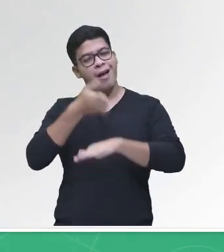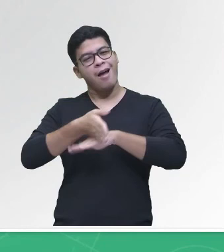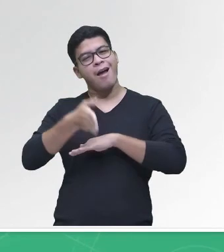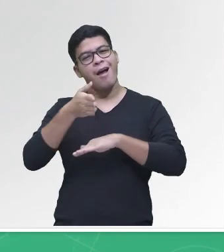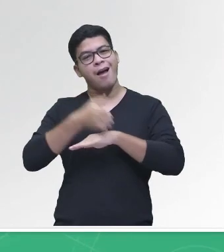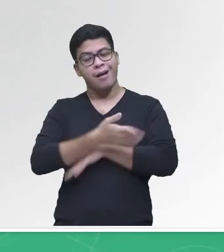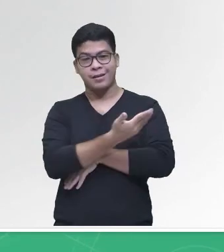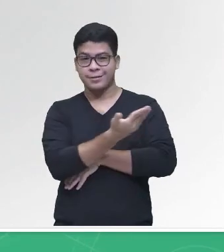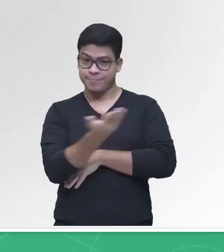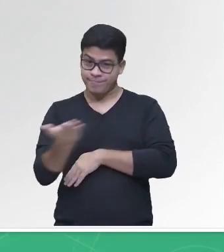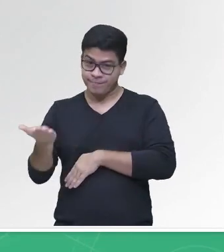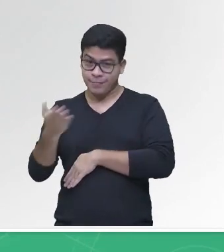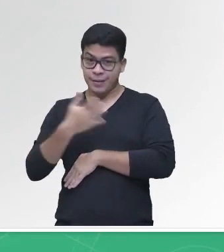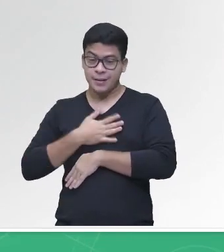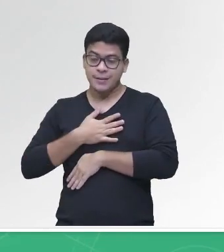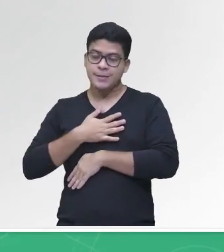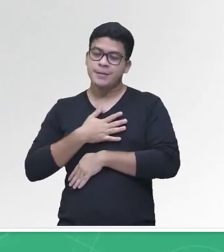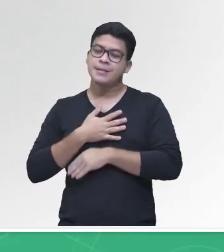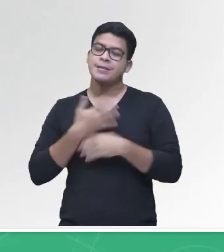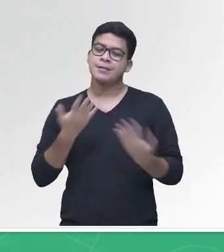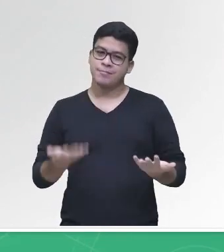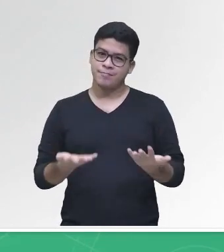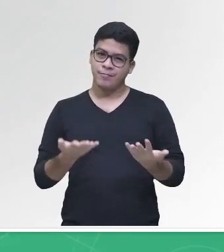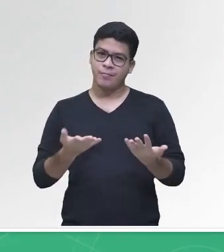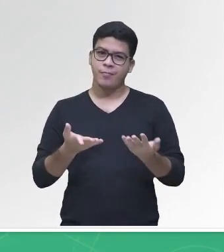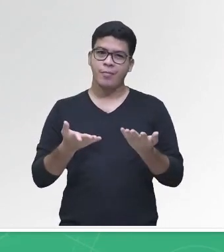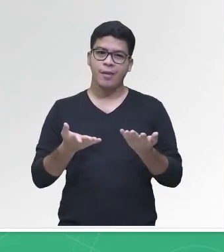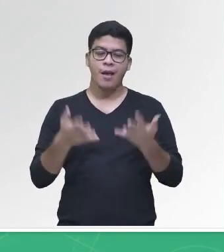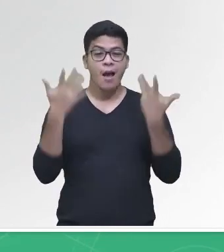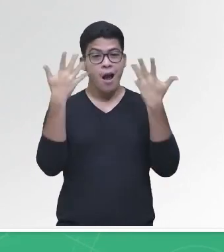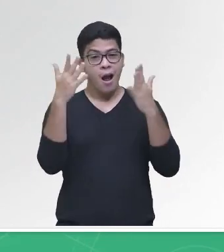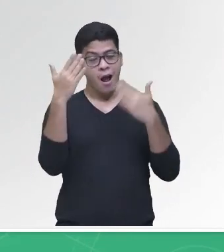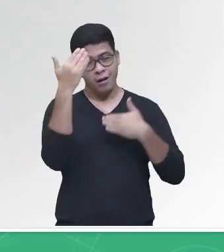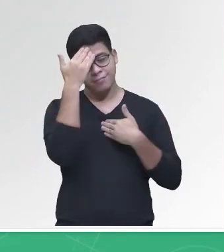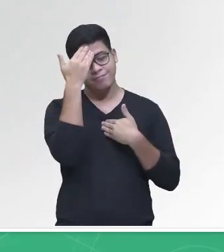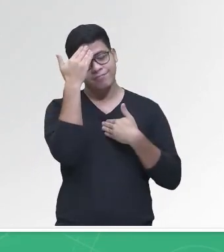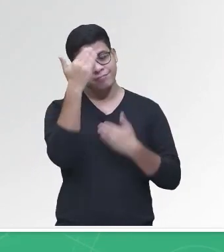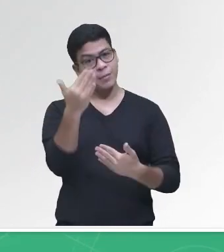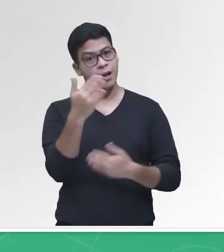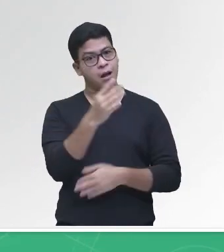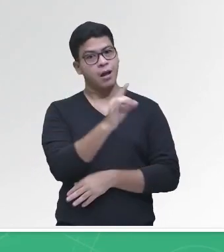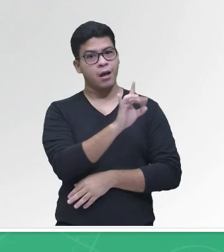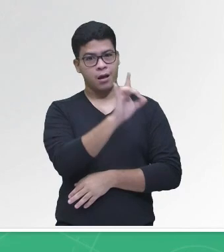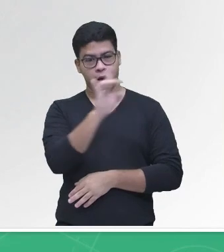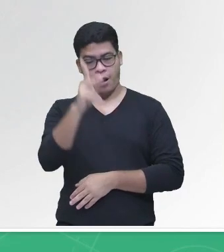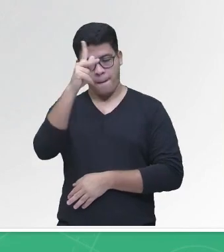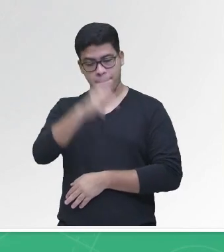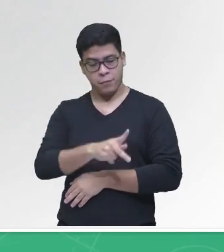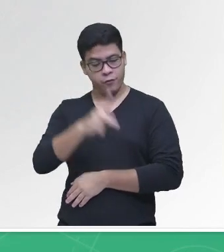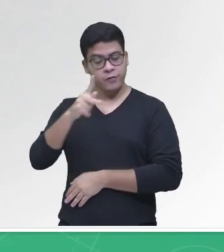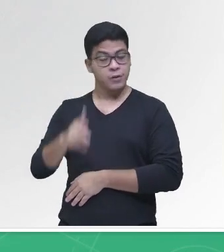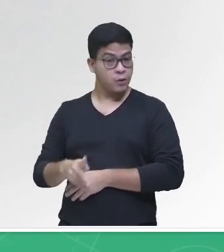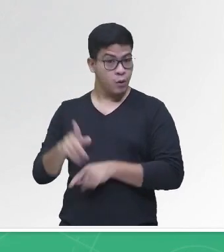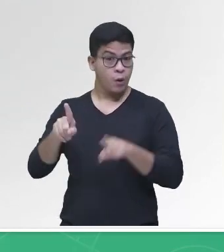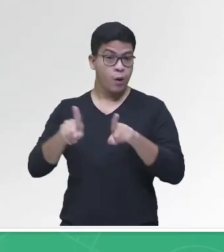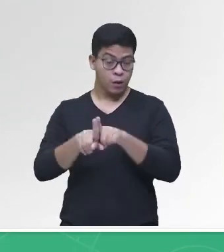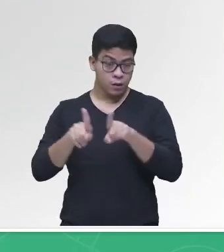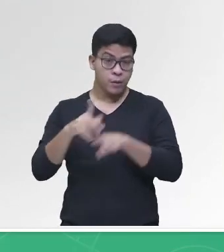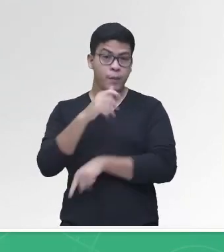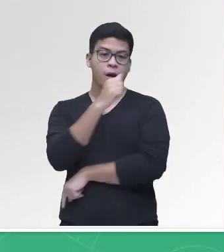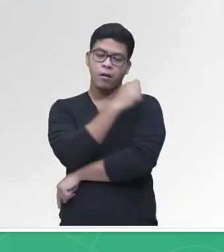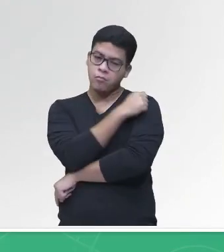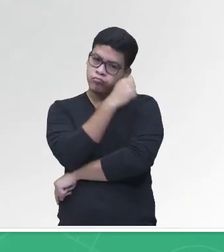vocês, foi uma honra imensa. Gostaria de agradecer a todos, professores,